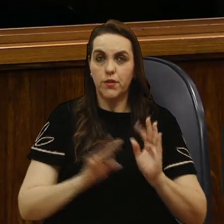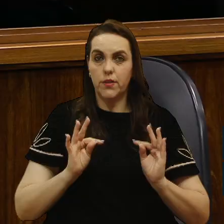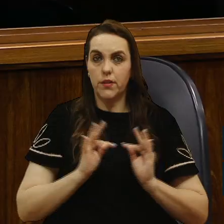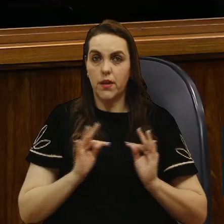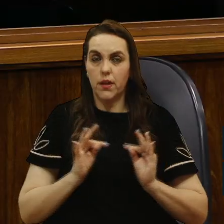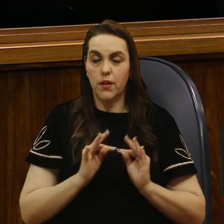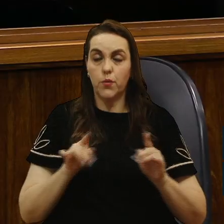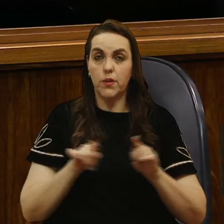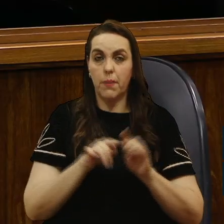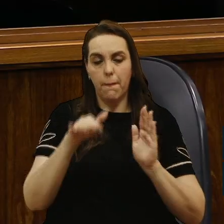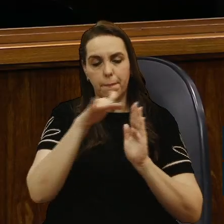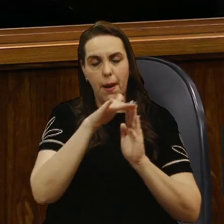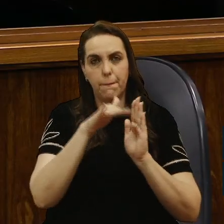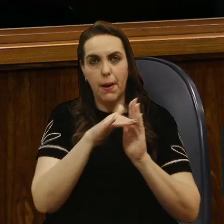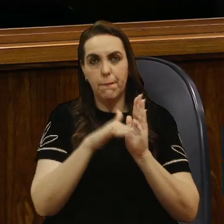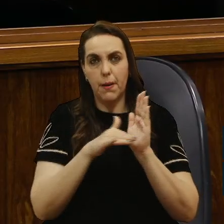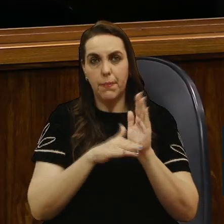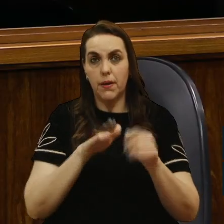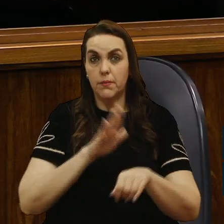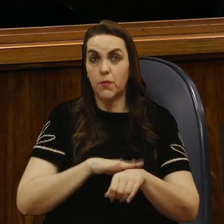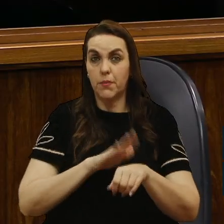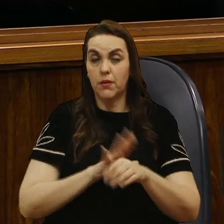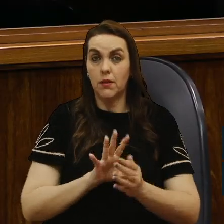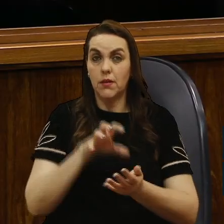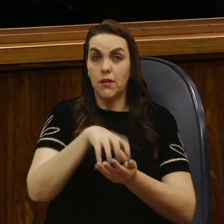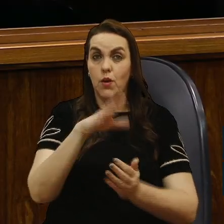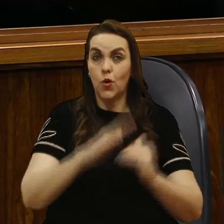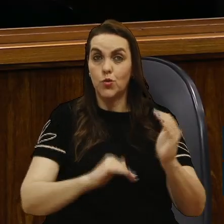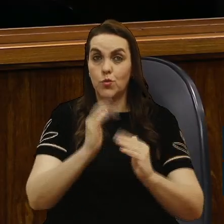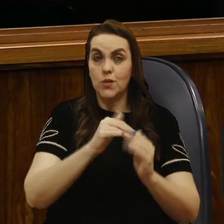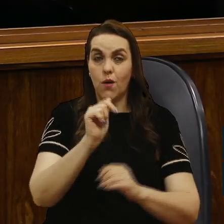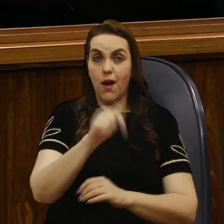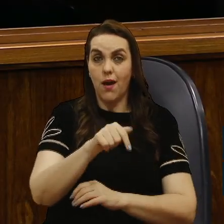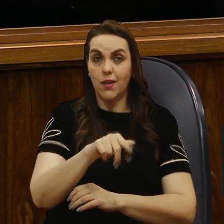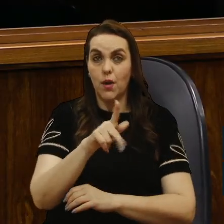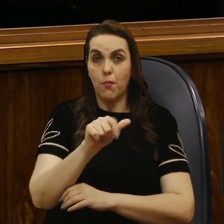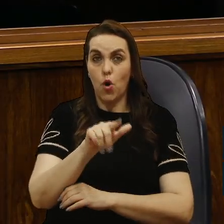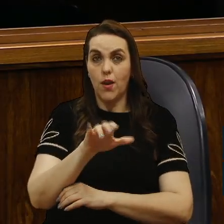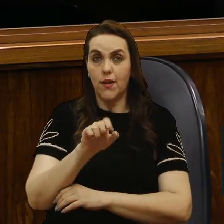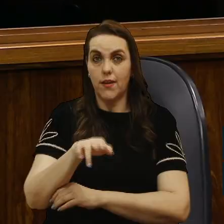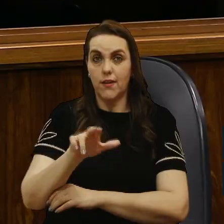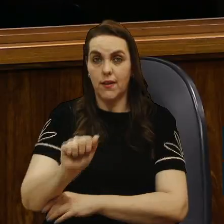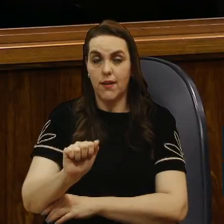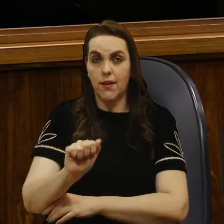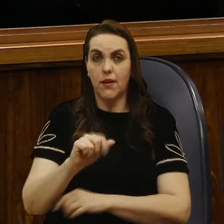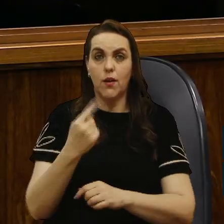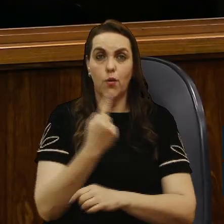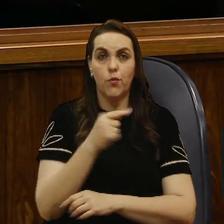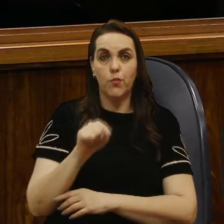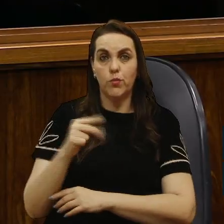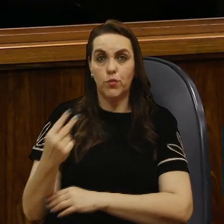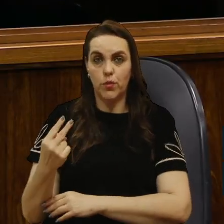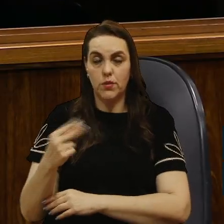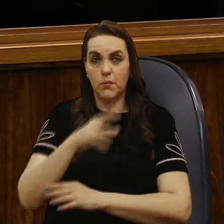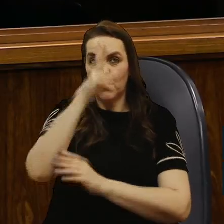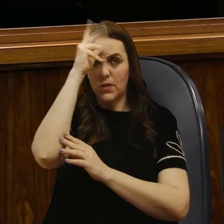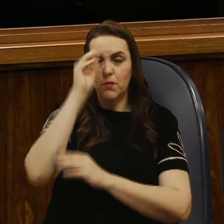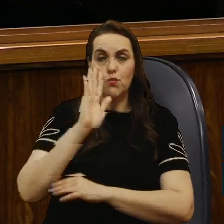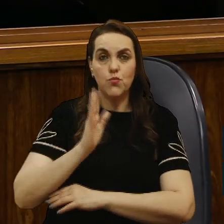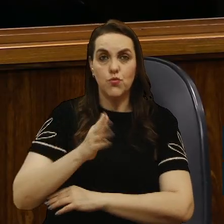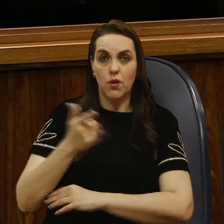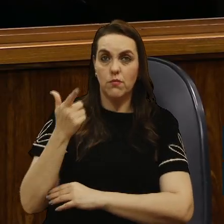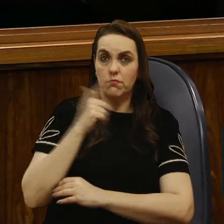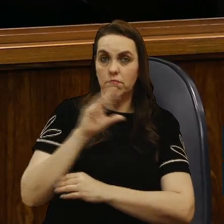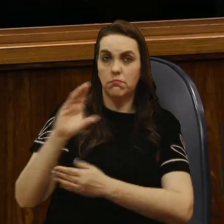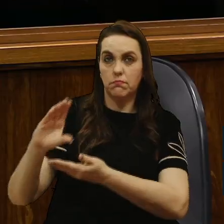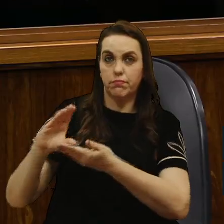do cronograma de implantação da Policlínica Municipal. 1.2. O município já garantiu ou recebeu